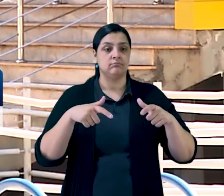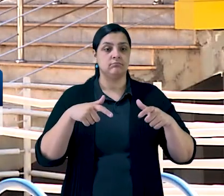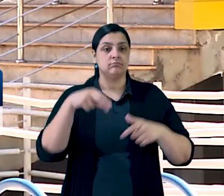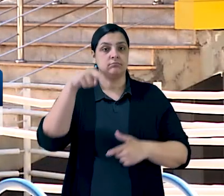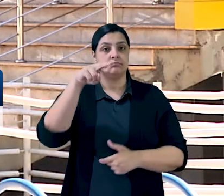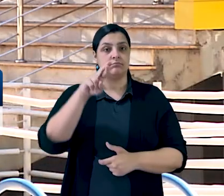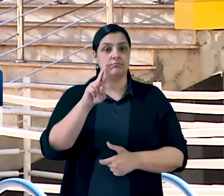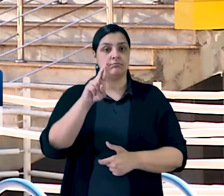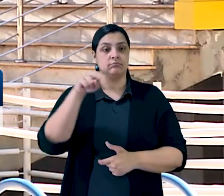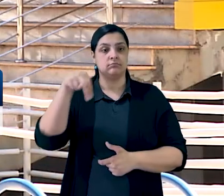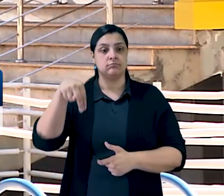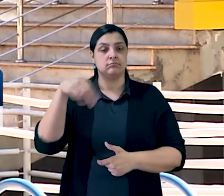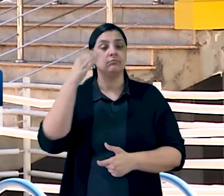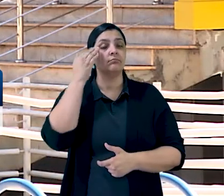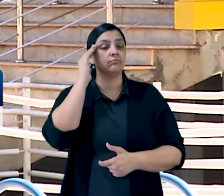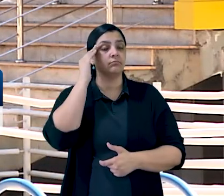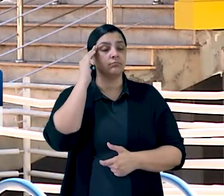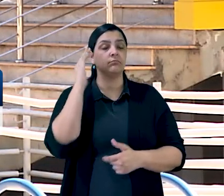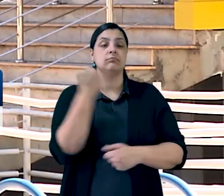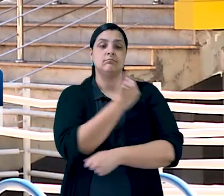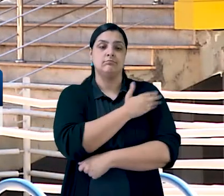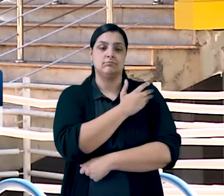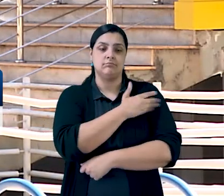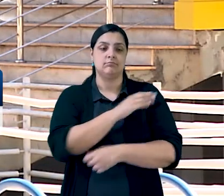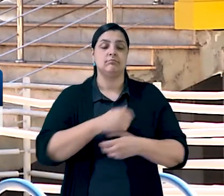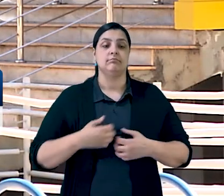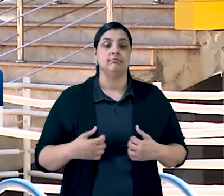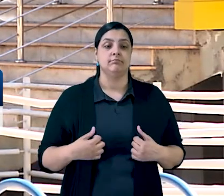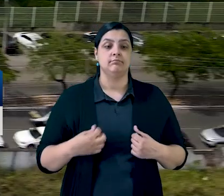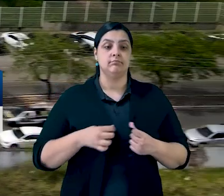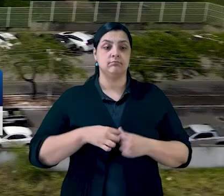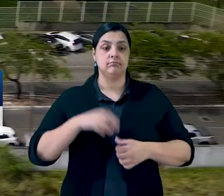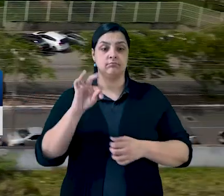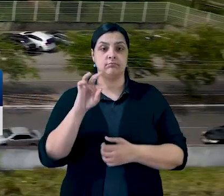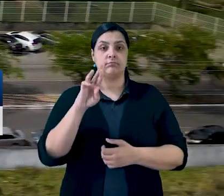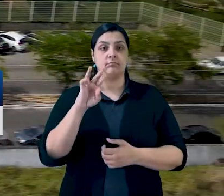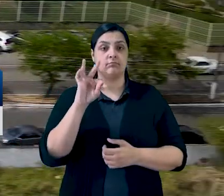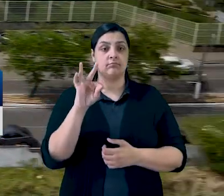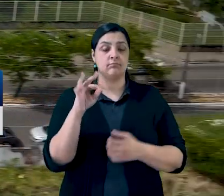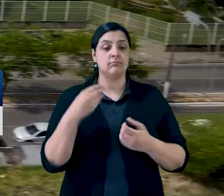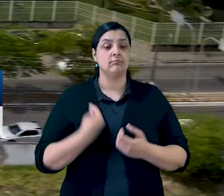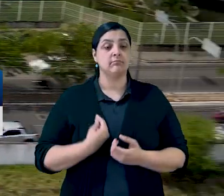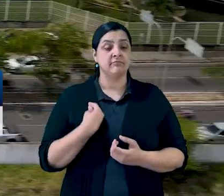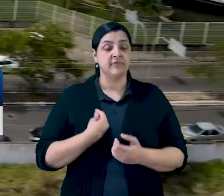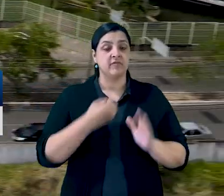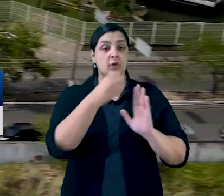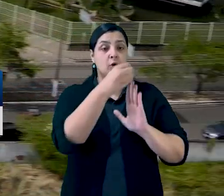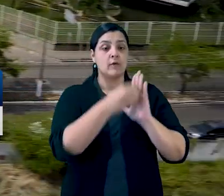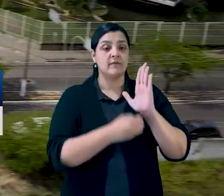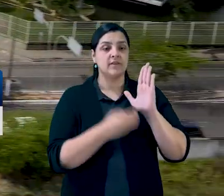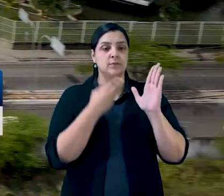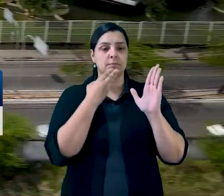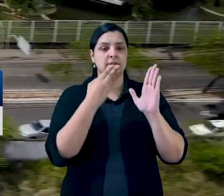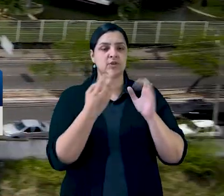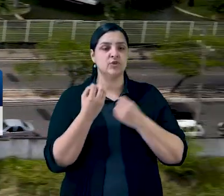Região, no Rio Grande do Norte, que entendeu ter havido discriminação. O TRT destacou a existência de um